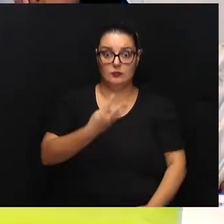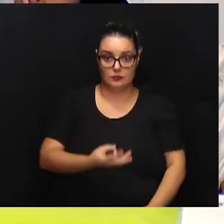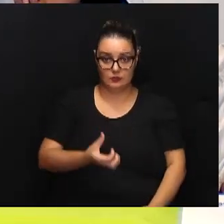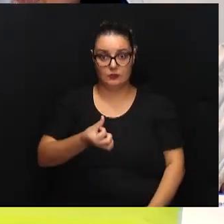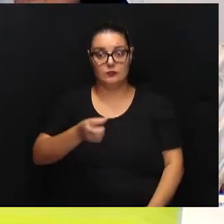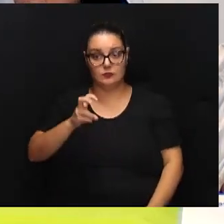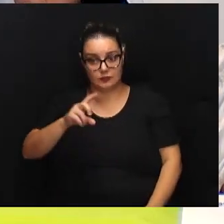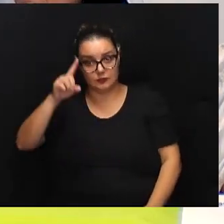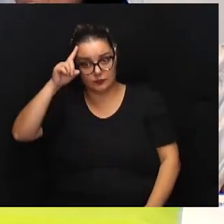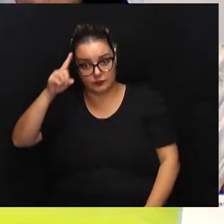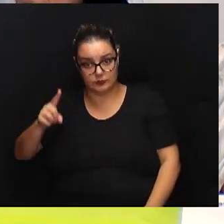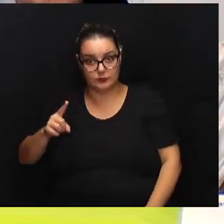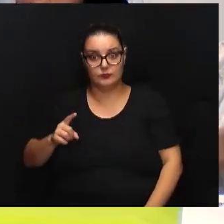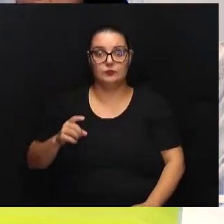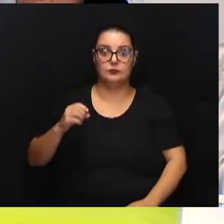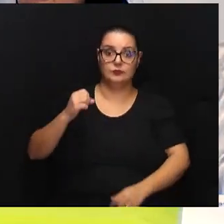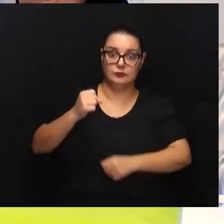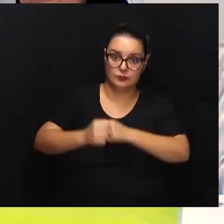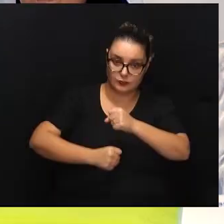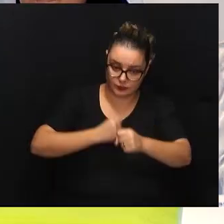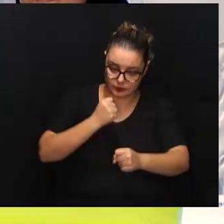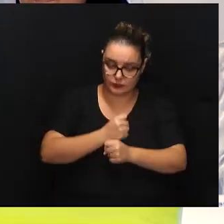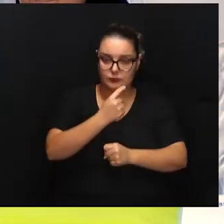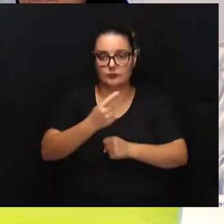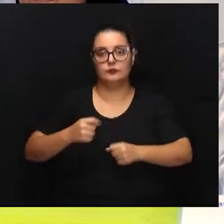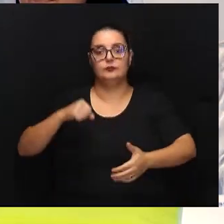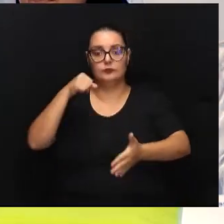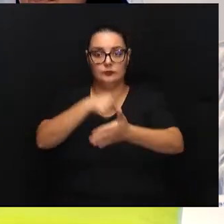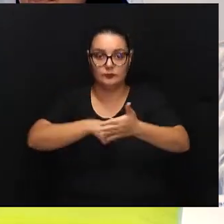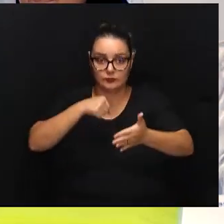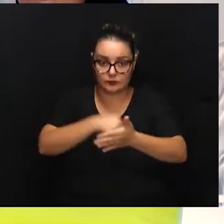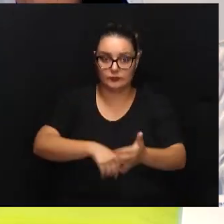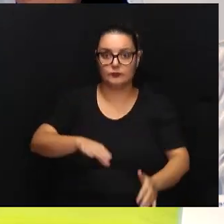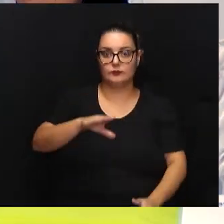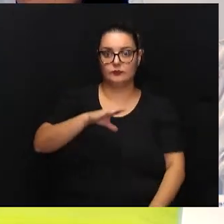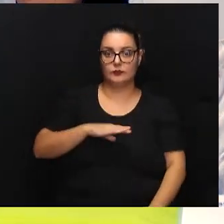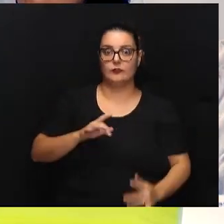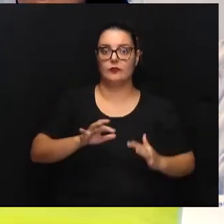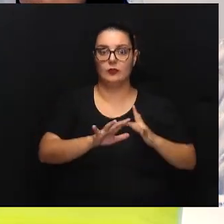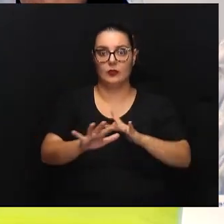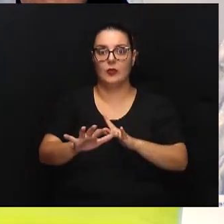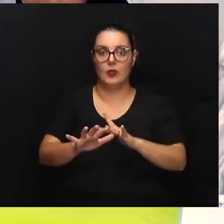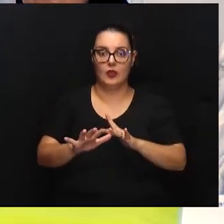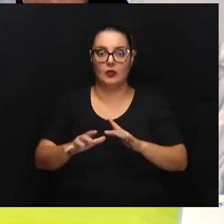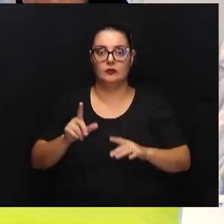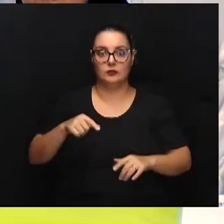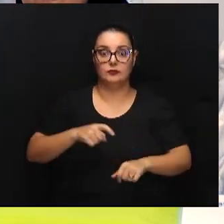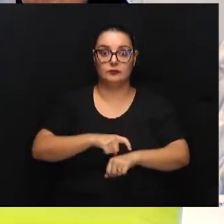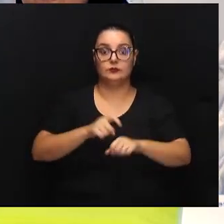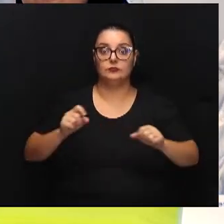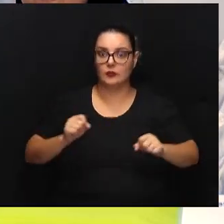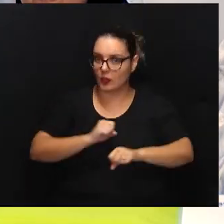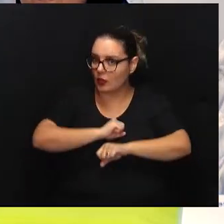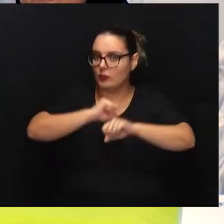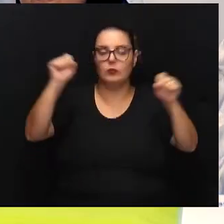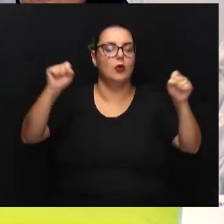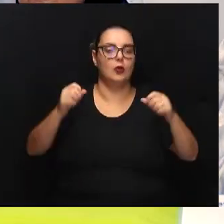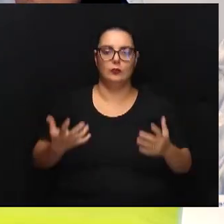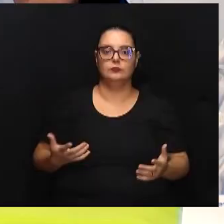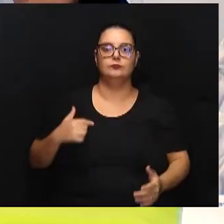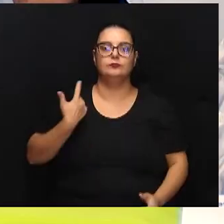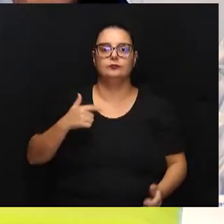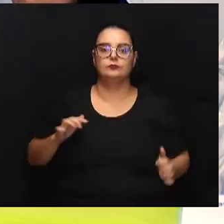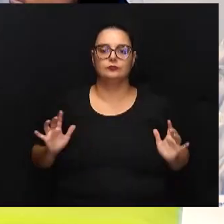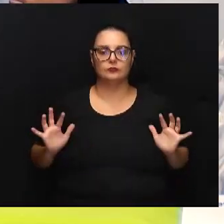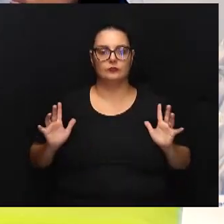de luta na cidade. A parada, ela é o momento de explosão, né, onde a gente coloca ali a nossa beleza na rua,